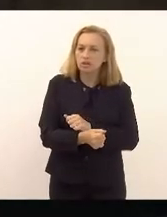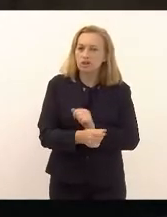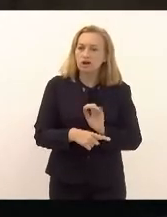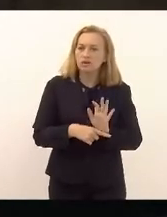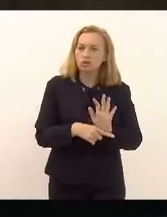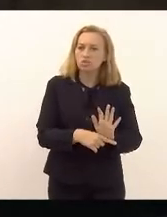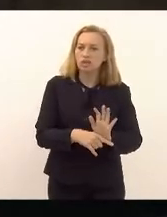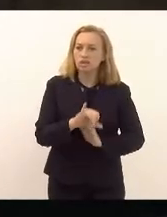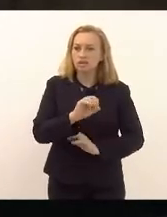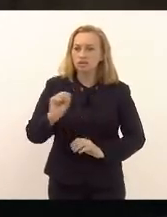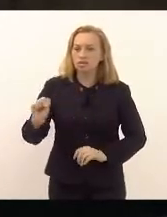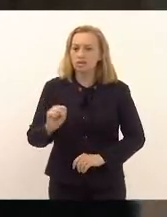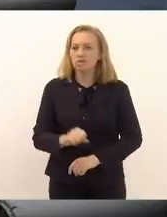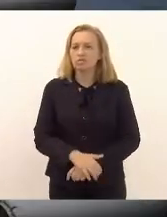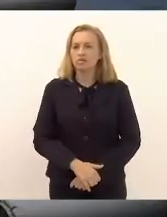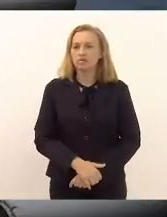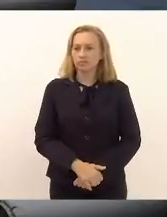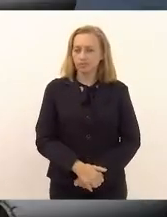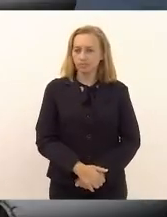isenção de ICMS.